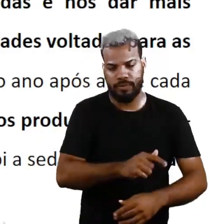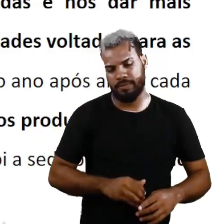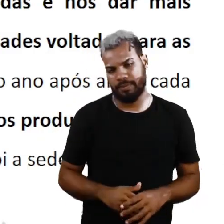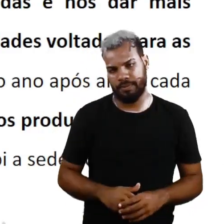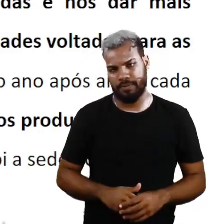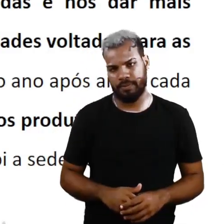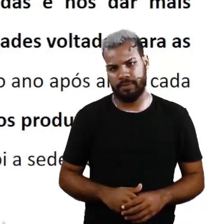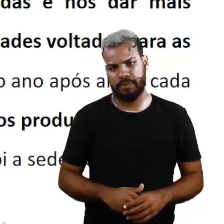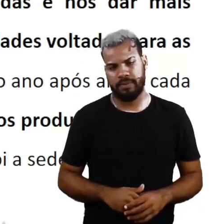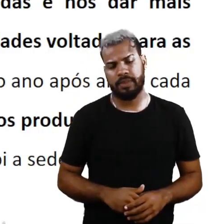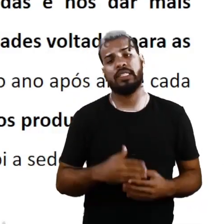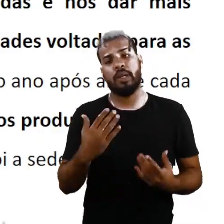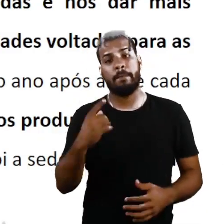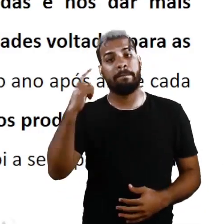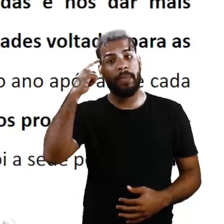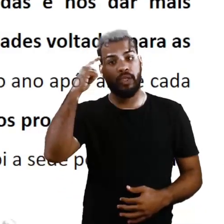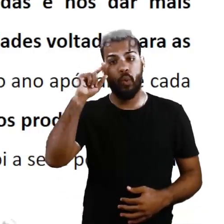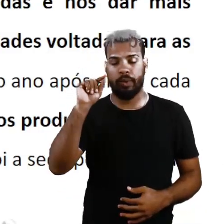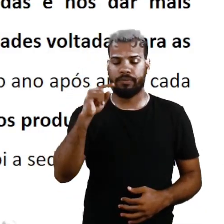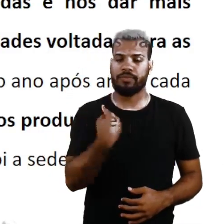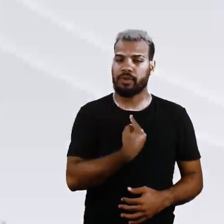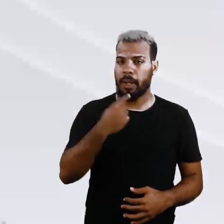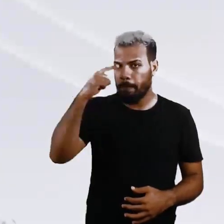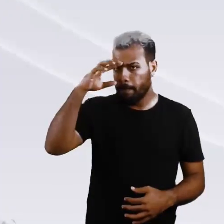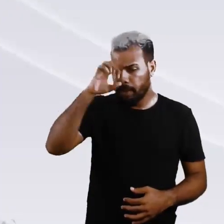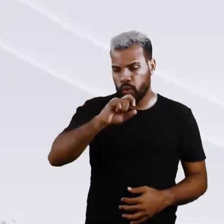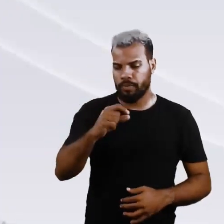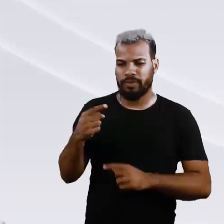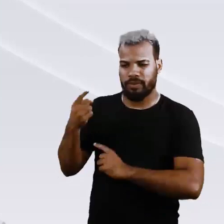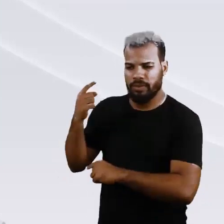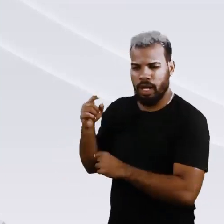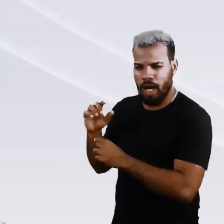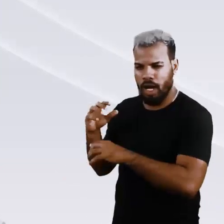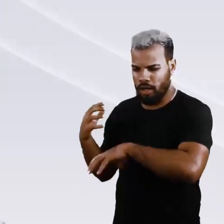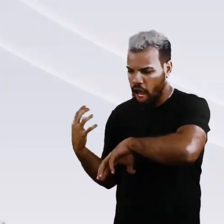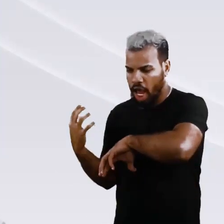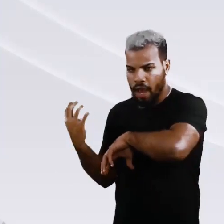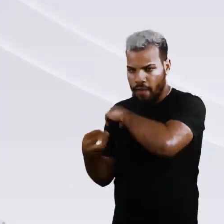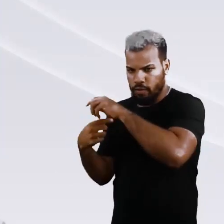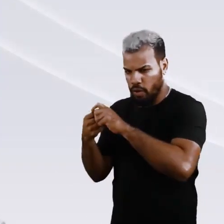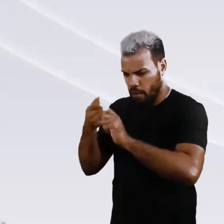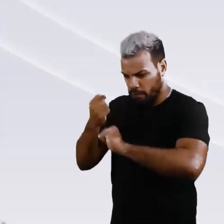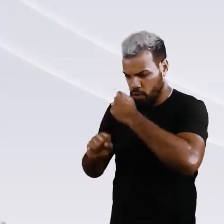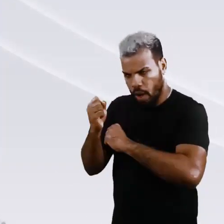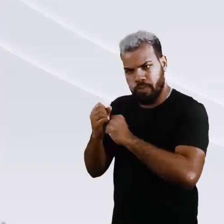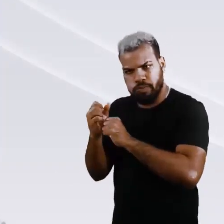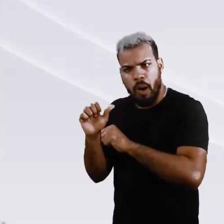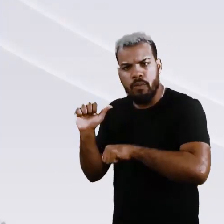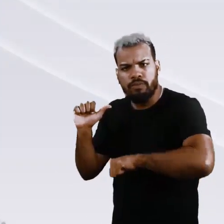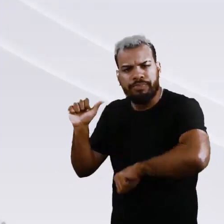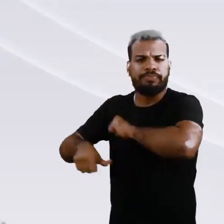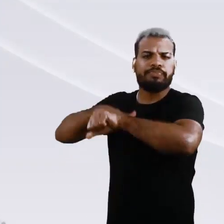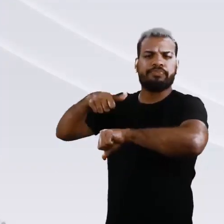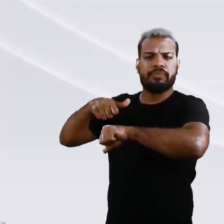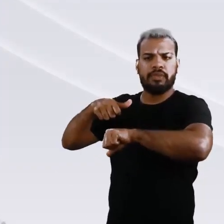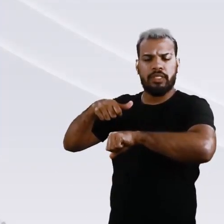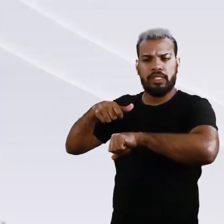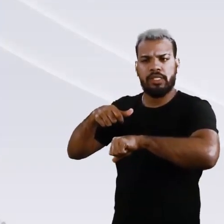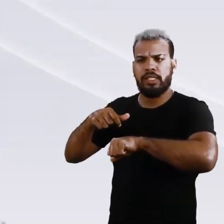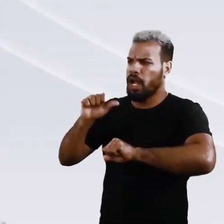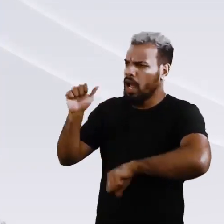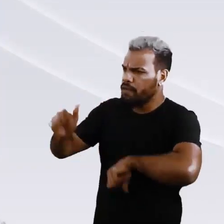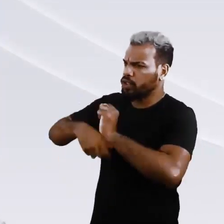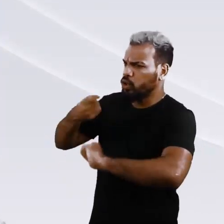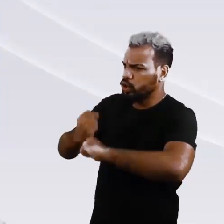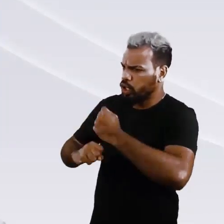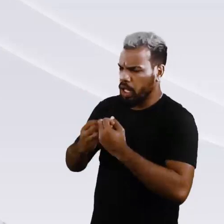por inovação. A gente pensar que a Revolução Industrial, muita gente discute isso, né?